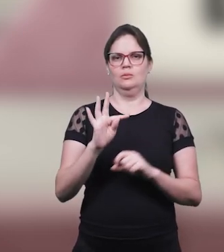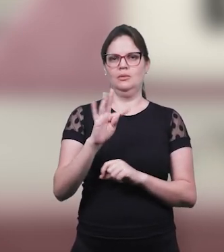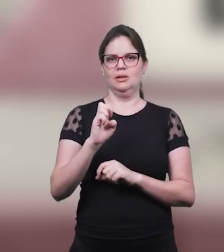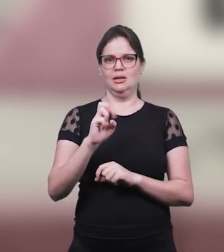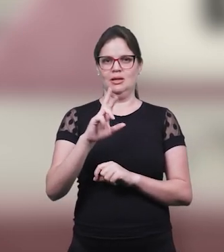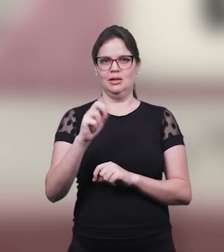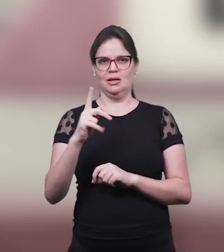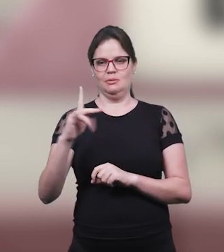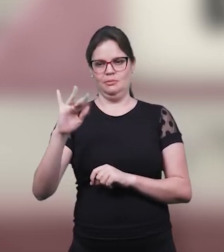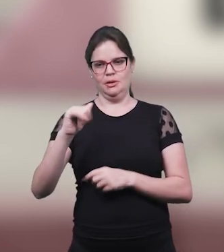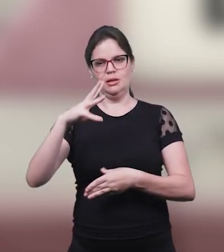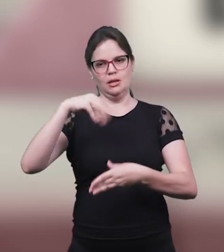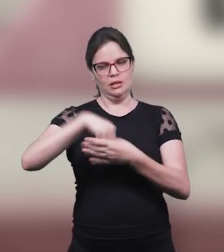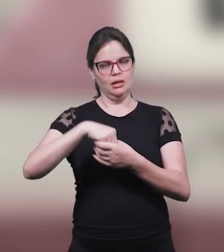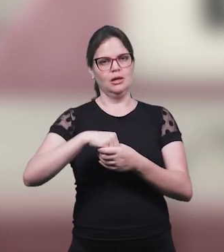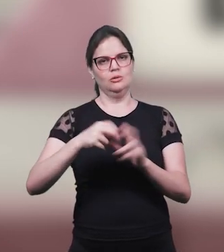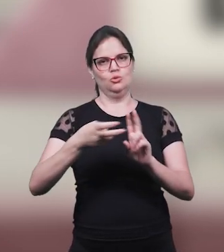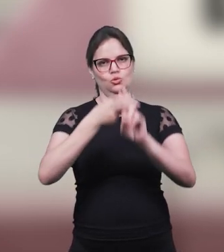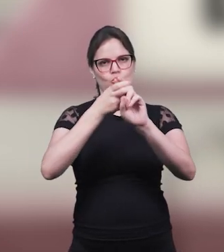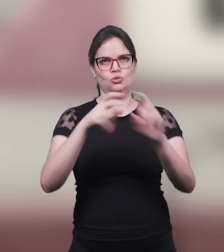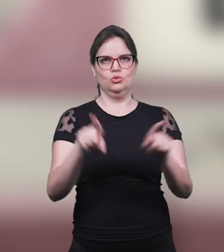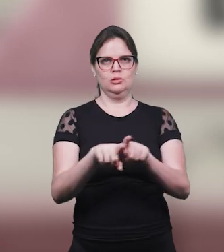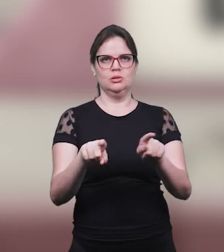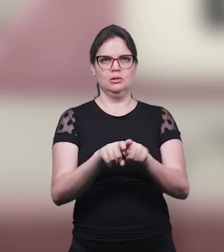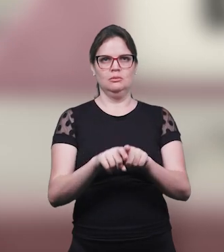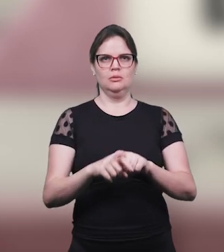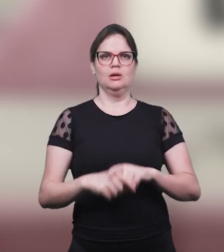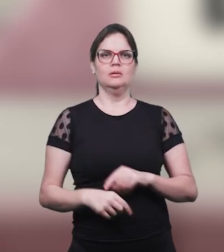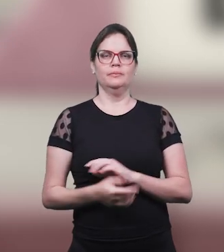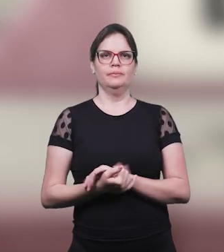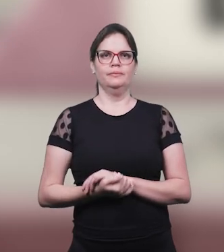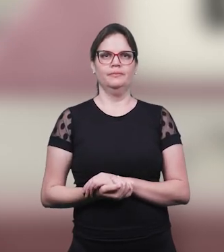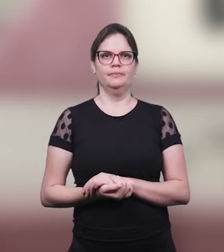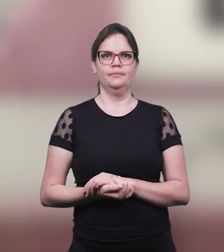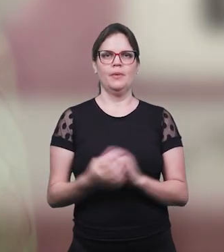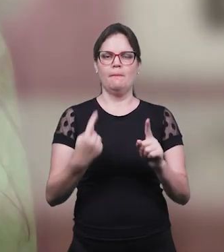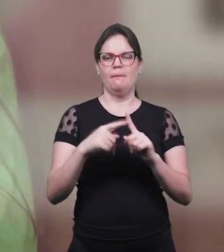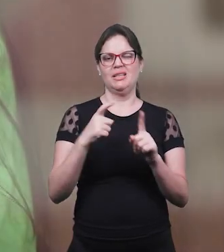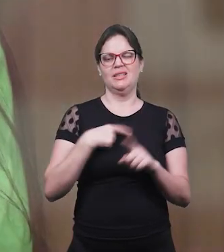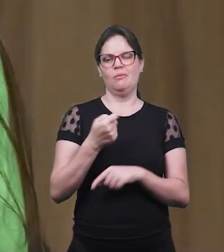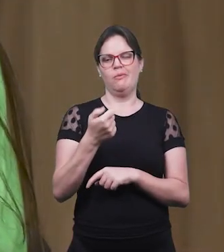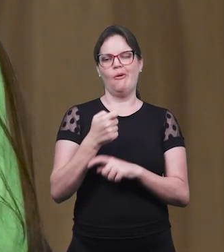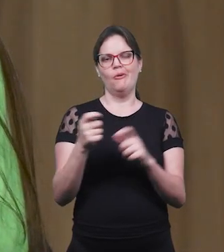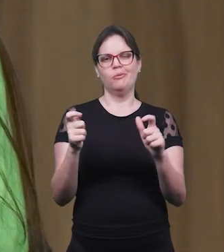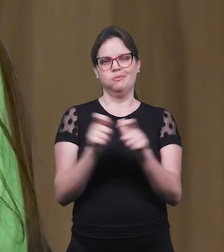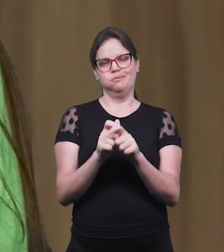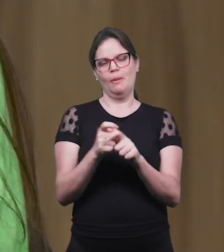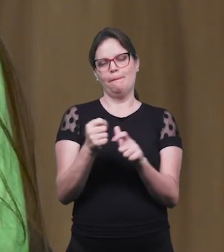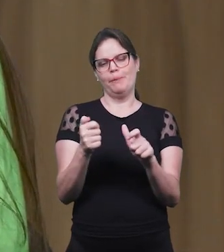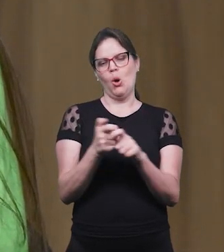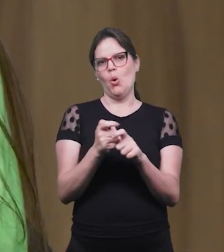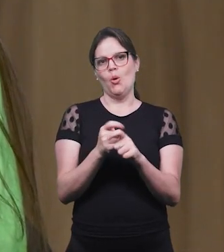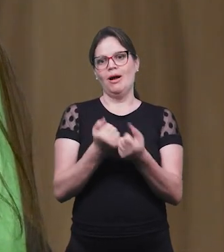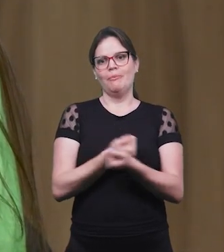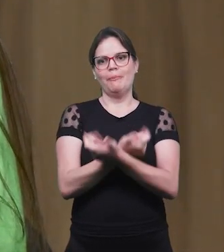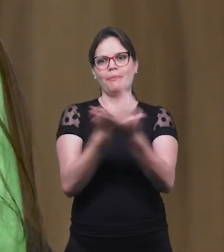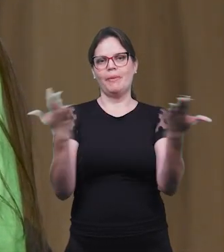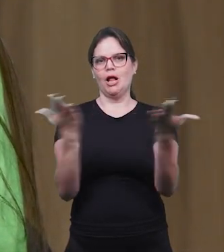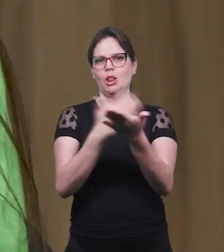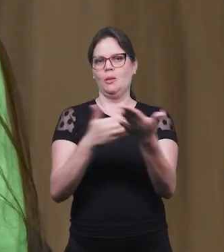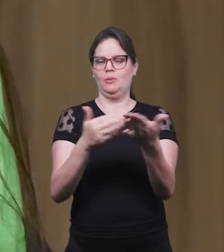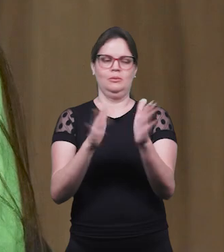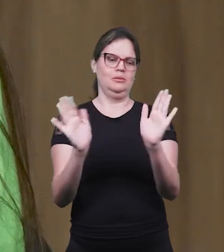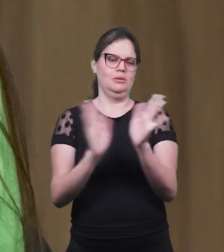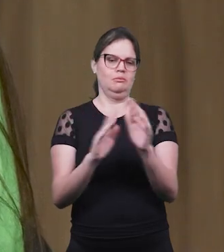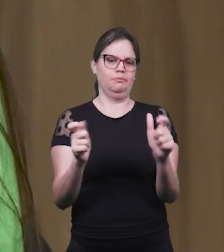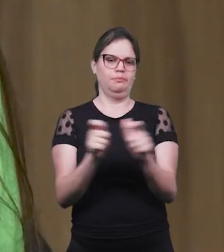que está no SUS, apesar de que tão pouco explorada. Né? Ainda restrita. Ainda né? restrita, ainda pouco